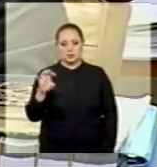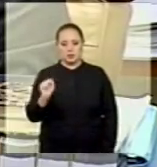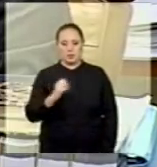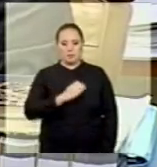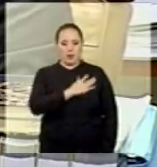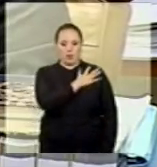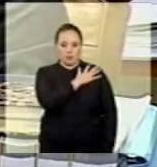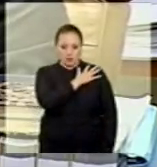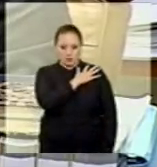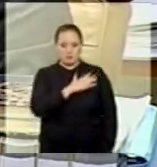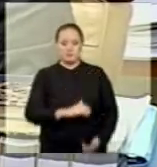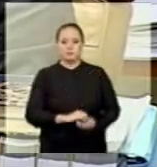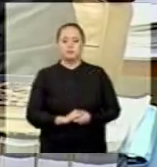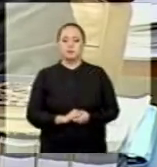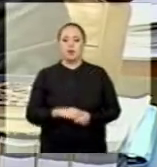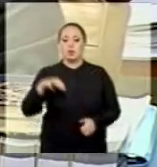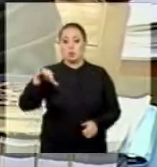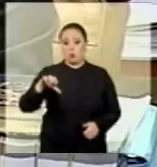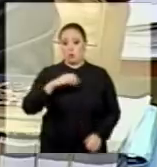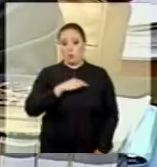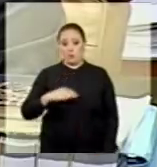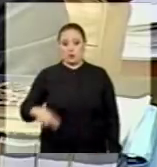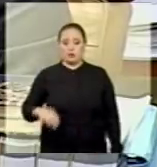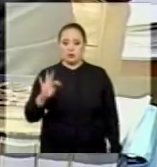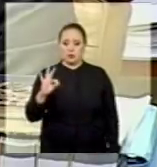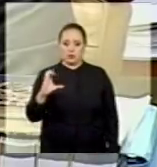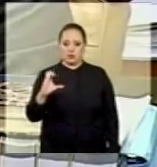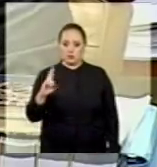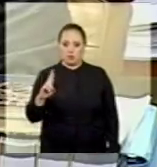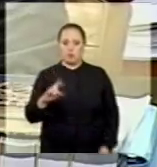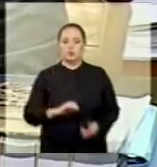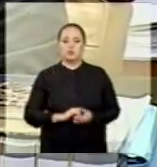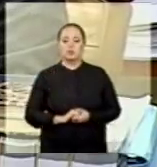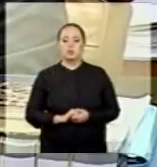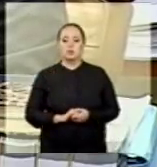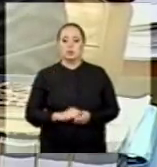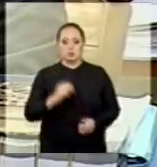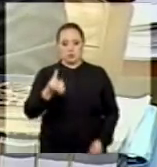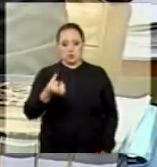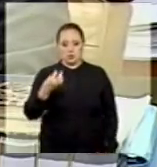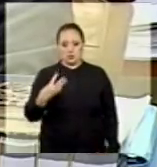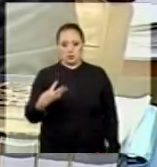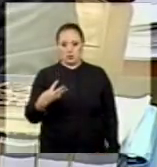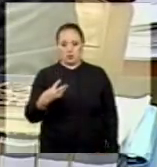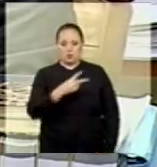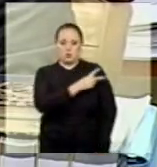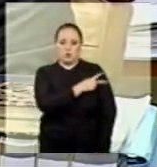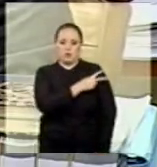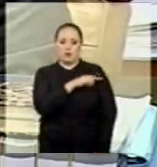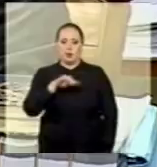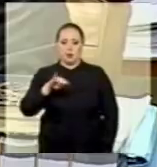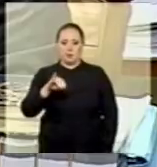Armadas, 9 ministros do Tribunal de Contas da União e 63 chefes de